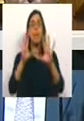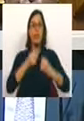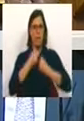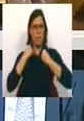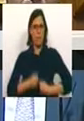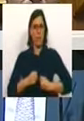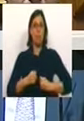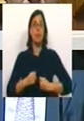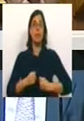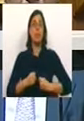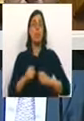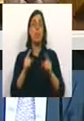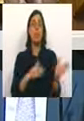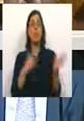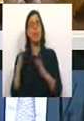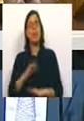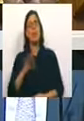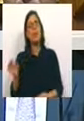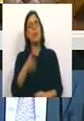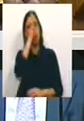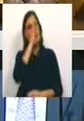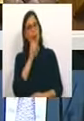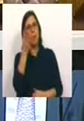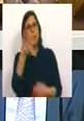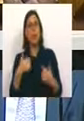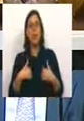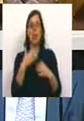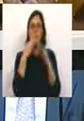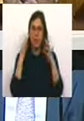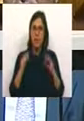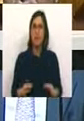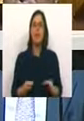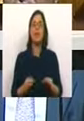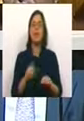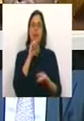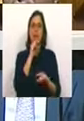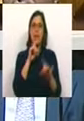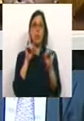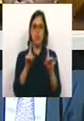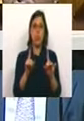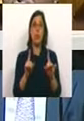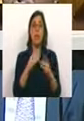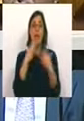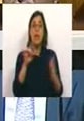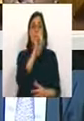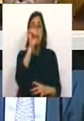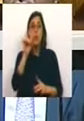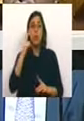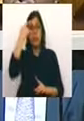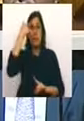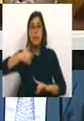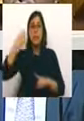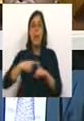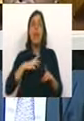firme. Muito bem. Por um lado, Sr. Primeiro-Ministro, eu tenho a certeza que será possível, nas grandes questões de interesse